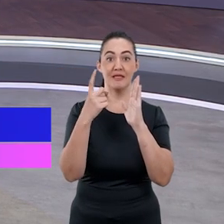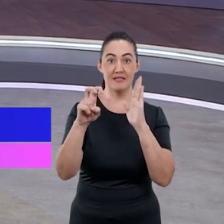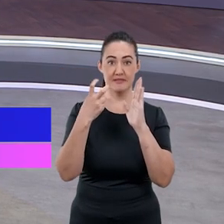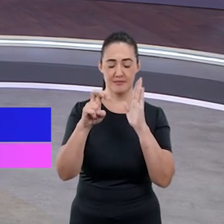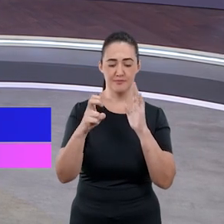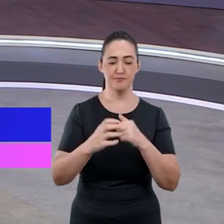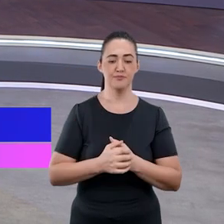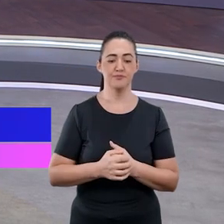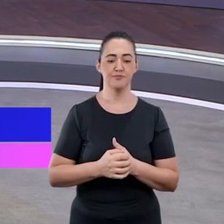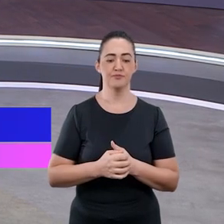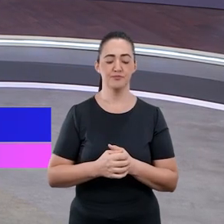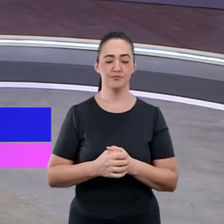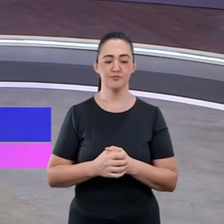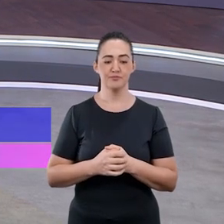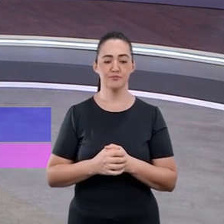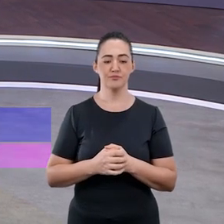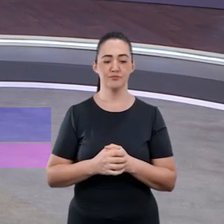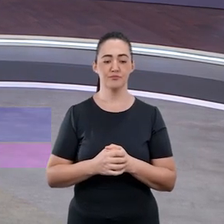deste conflito no céu.